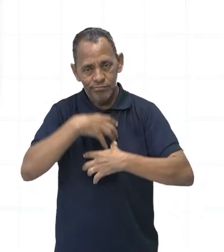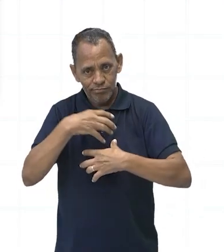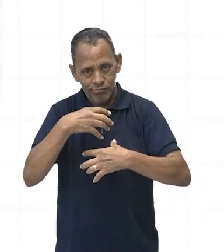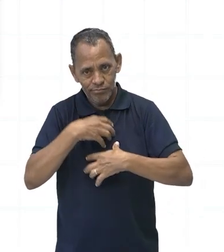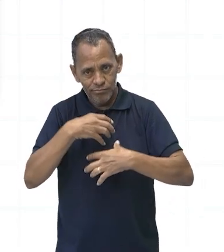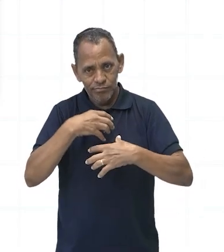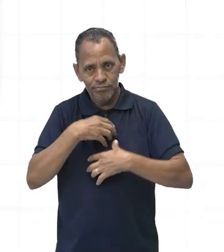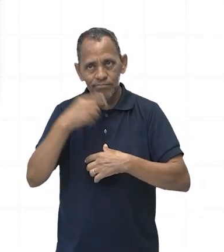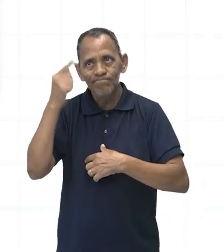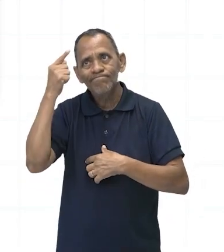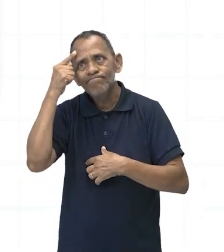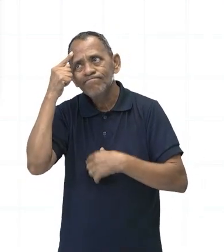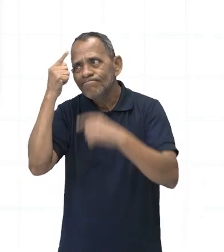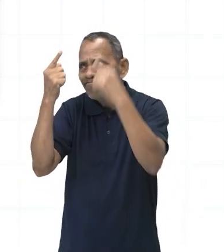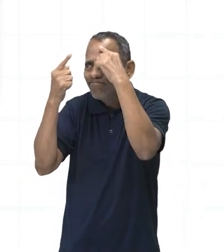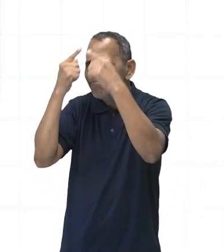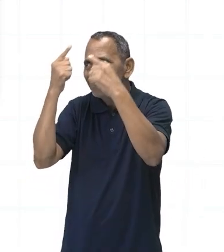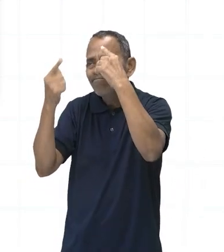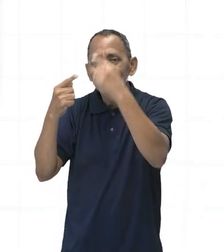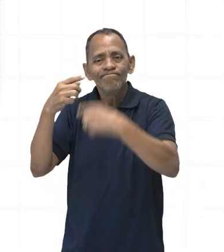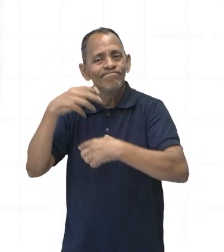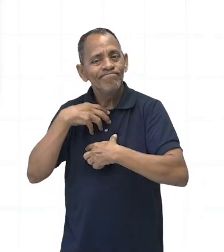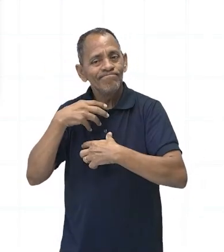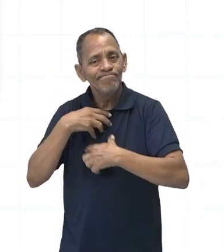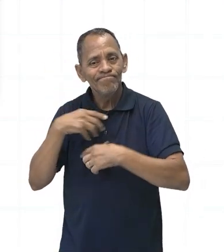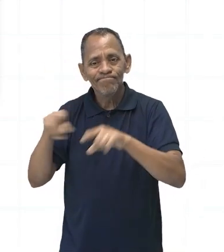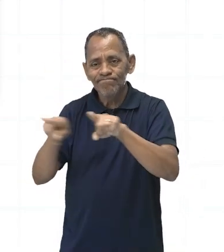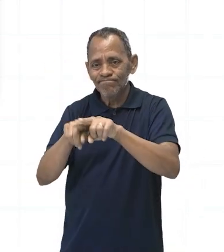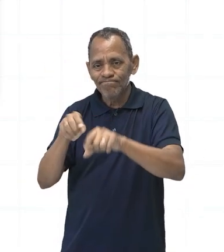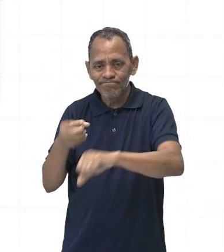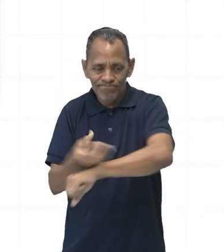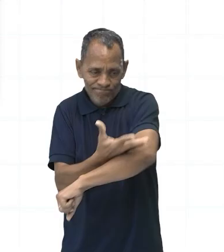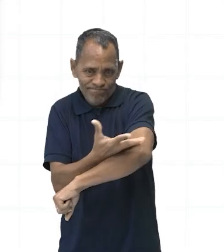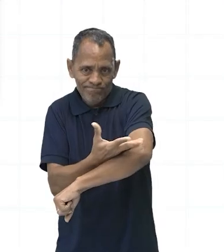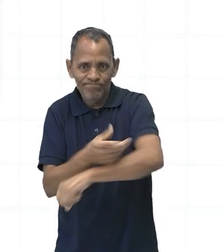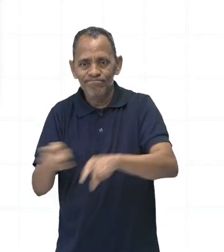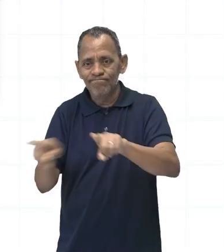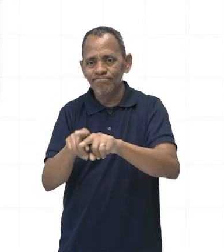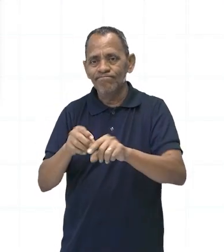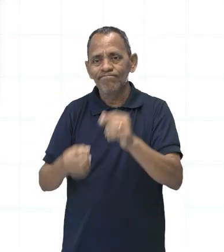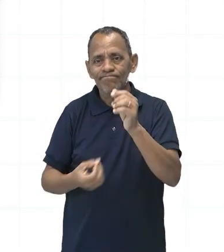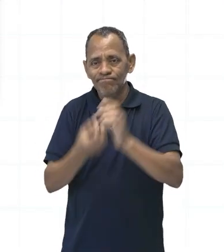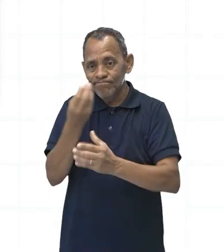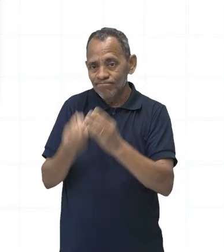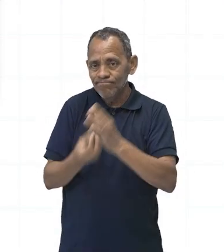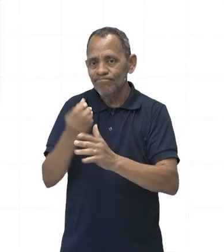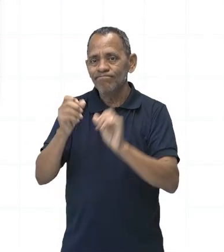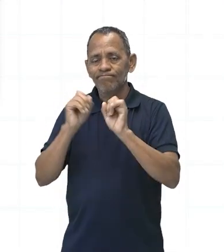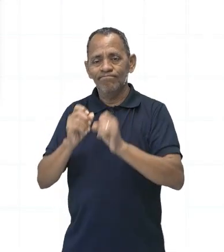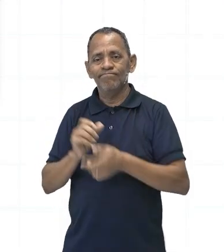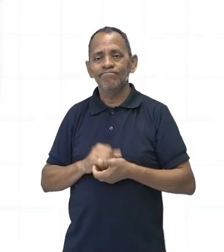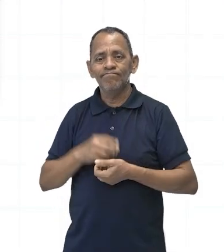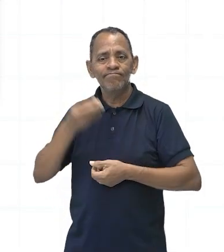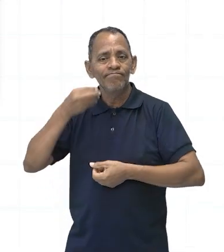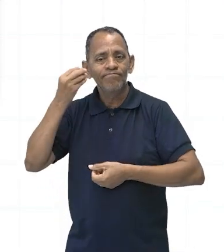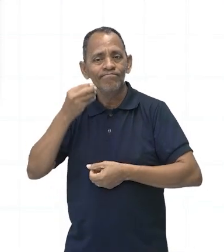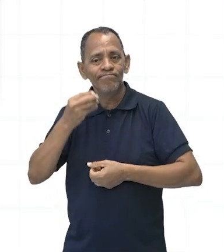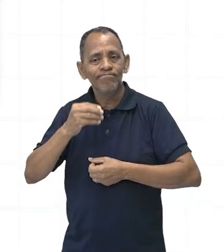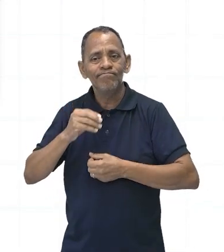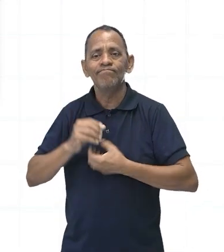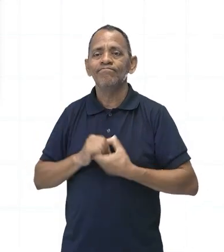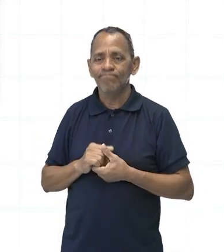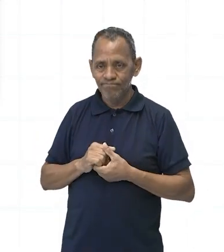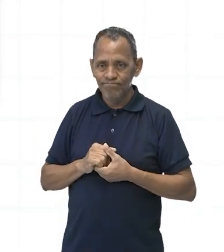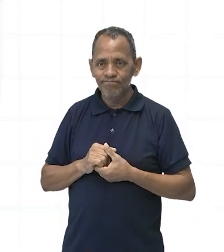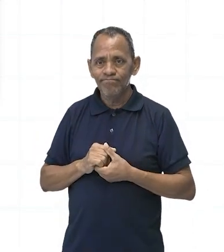Emoções, ideias e sensações, criando uma experiência estética singular para o